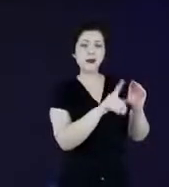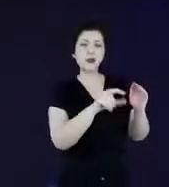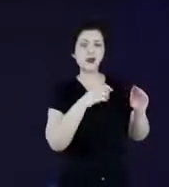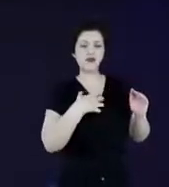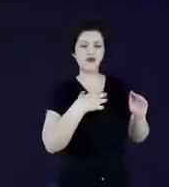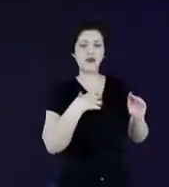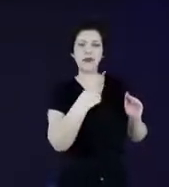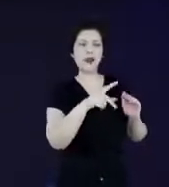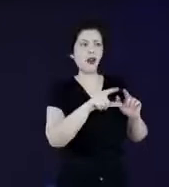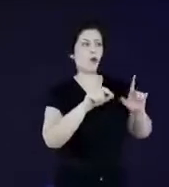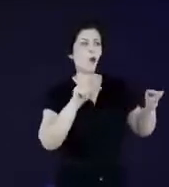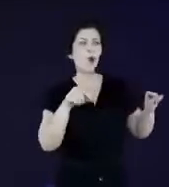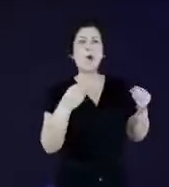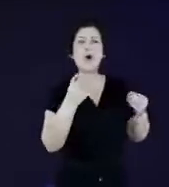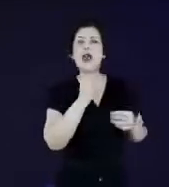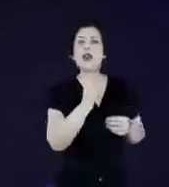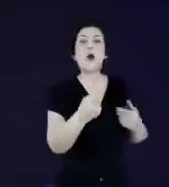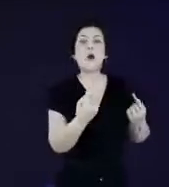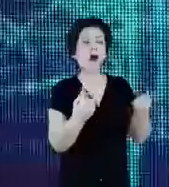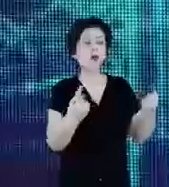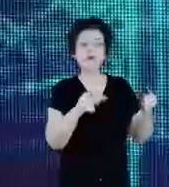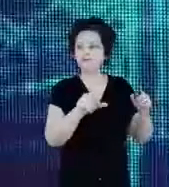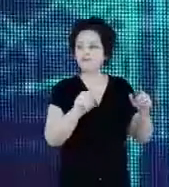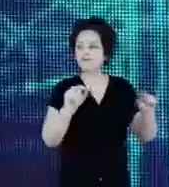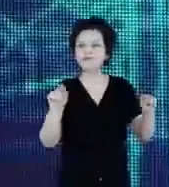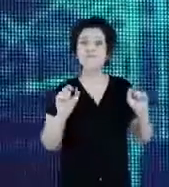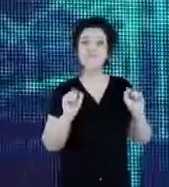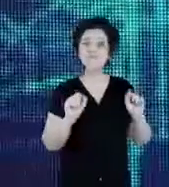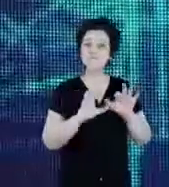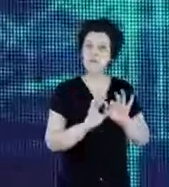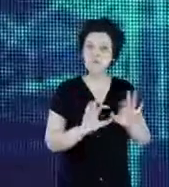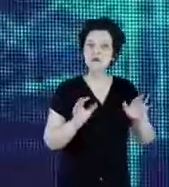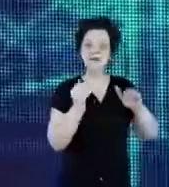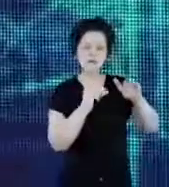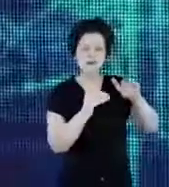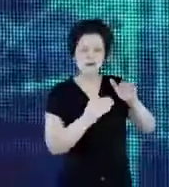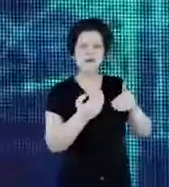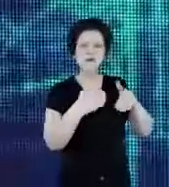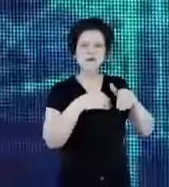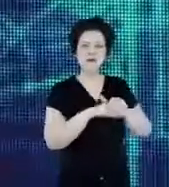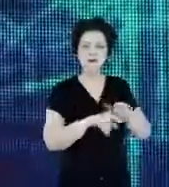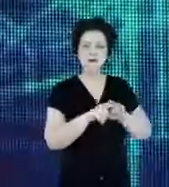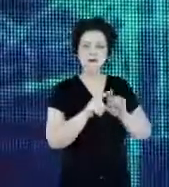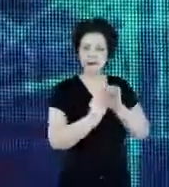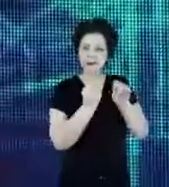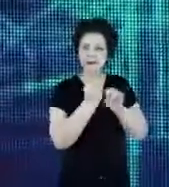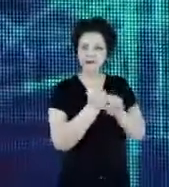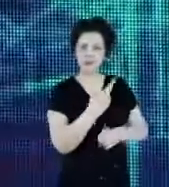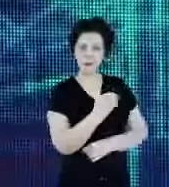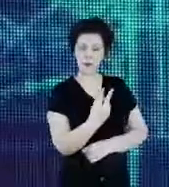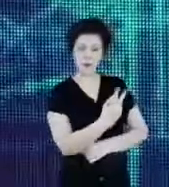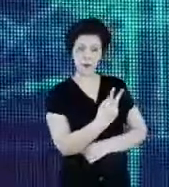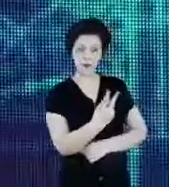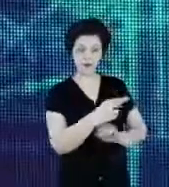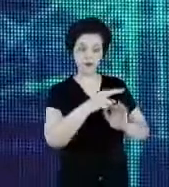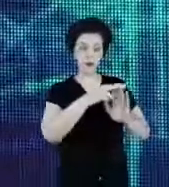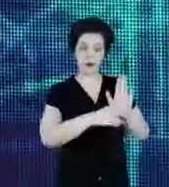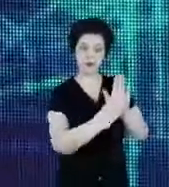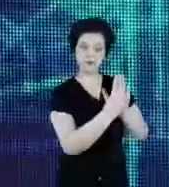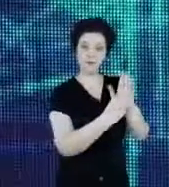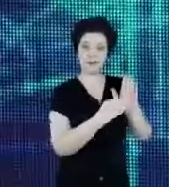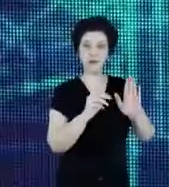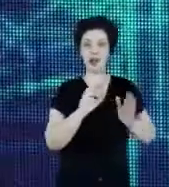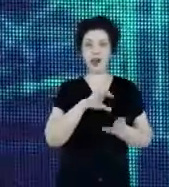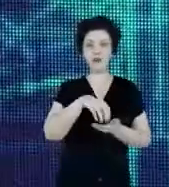fornecedor de energia. Estamos tratando aqui de armazenamento. O ano de 22, na agenda regulatória da ANEEL, será o